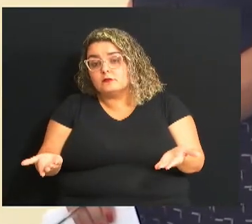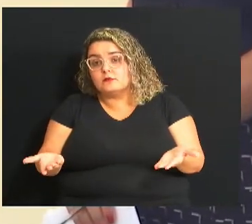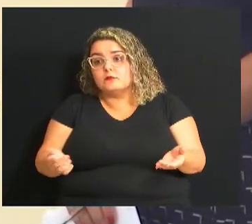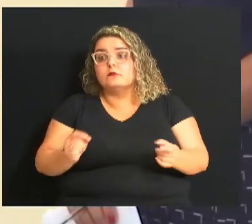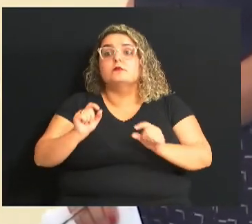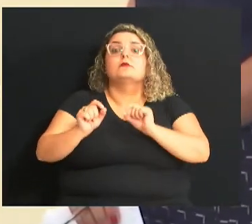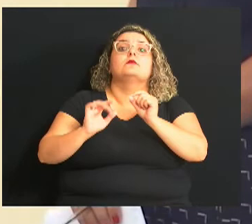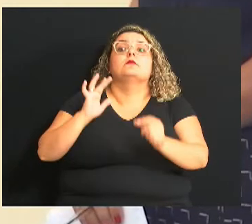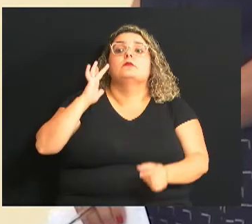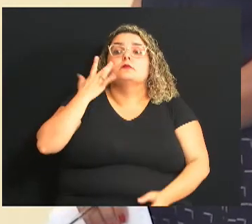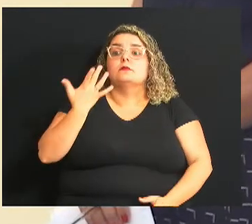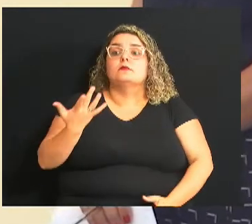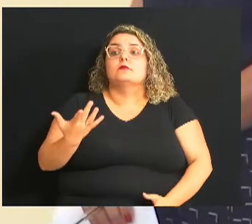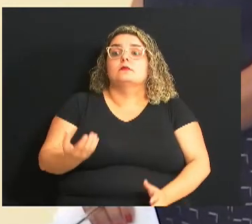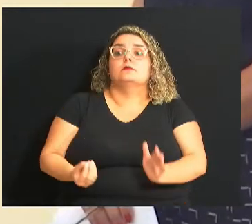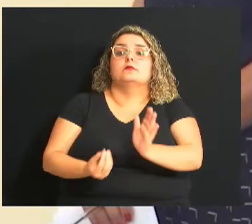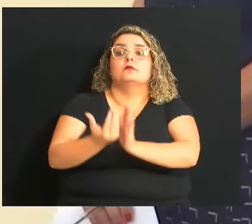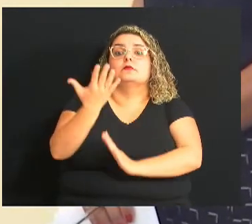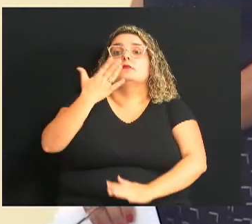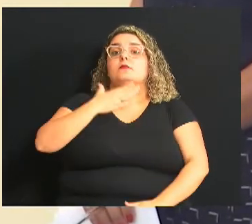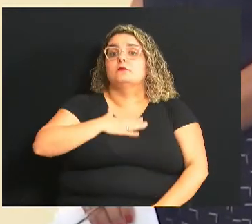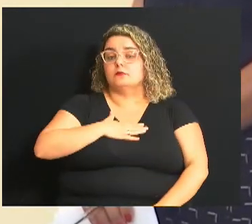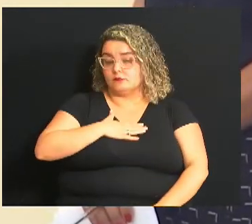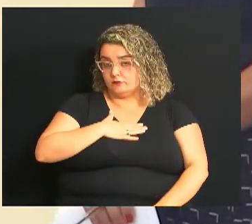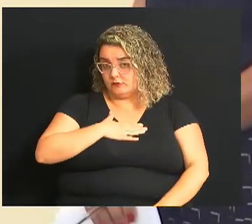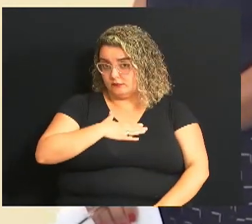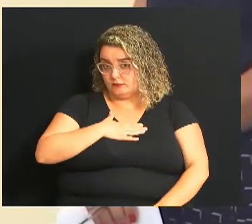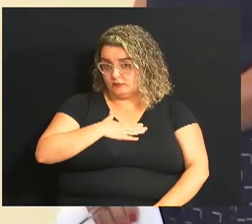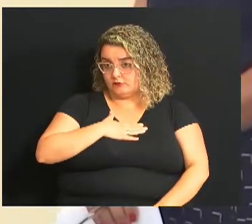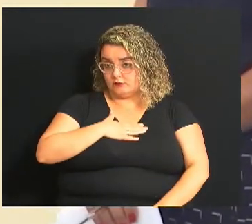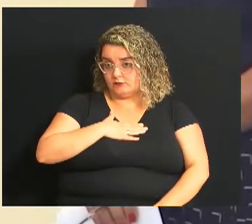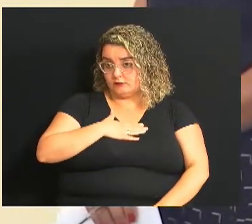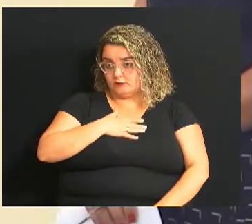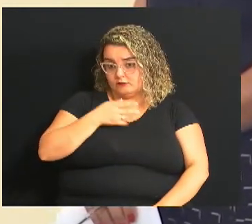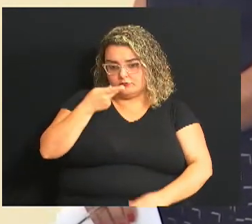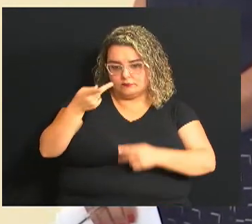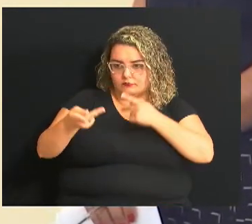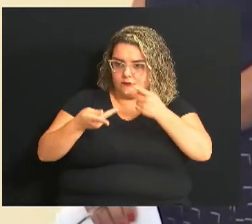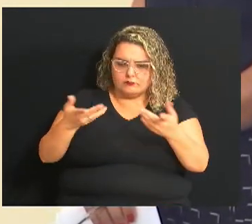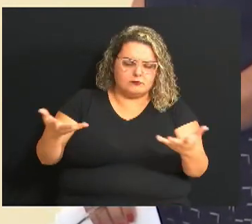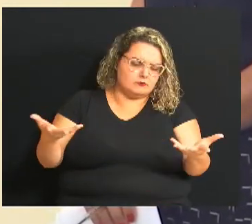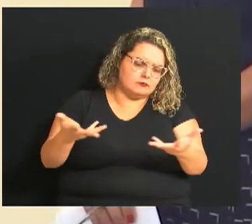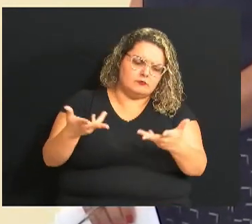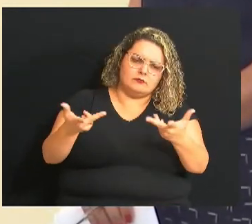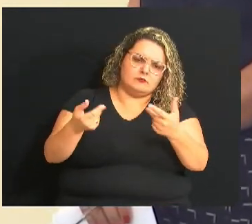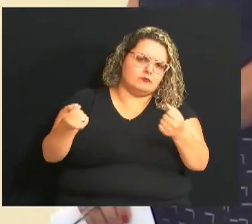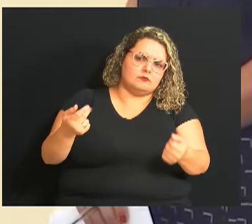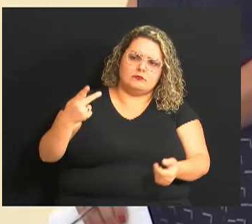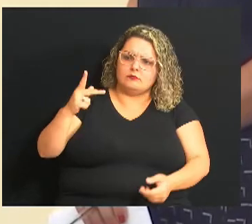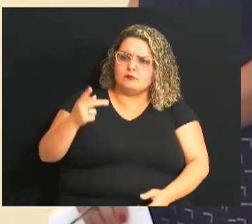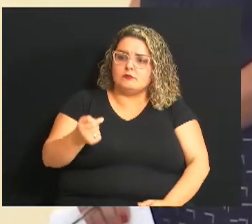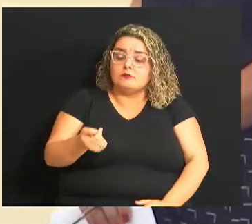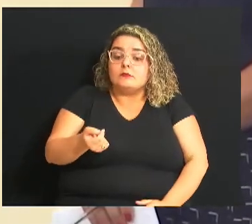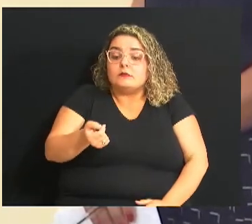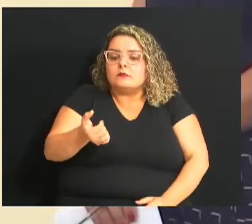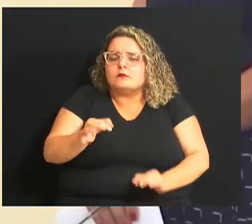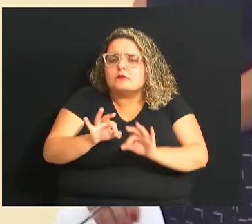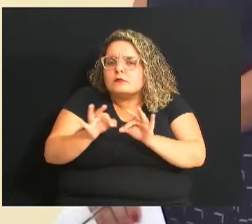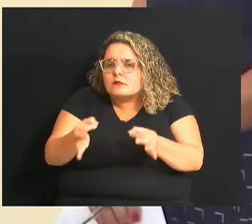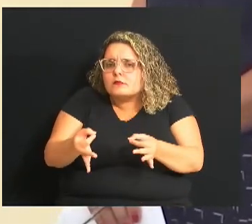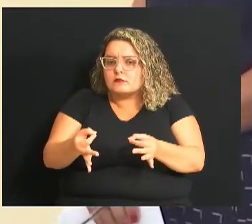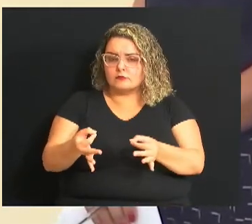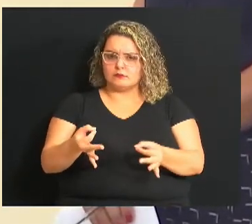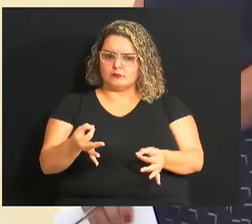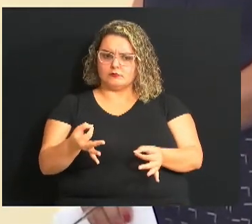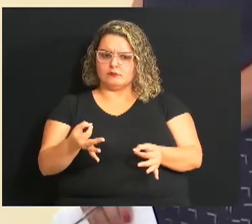minha criação? E aí, então, ele vai dizer, olha, é maravilhosa a sua criação, é quase perfeita. E aí o Criador,